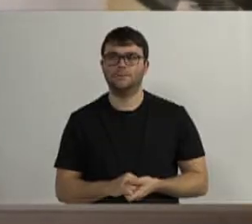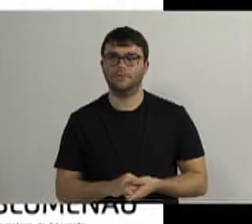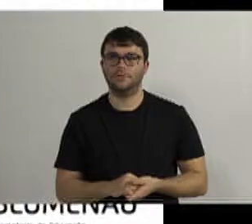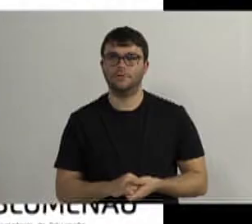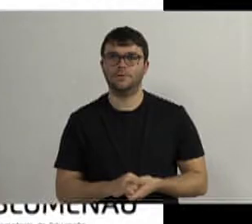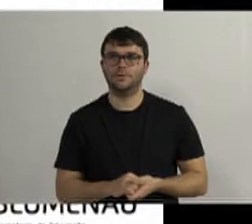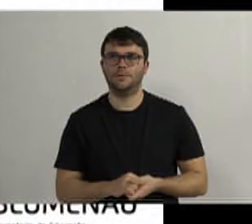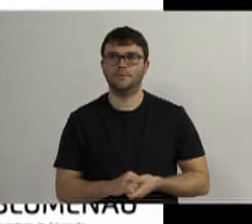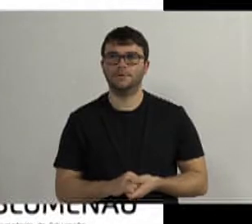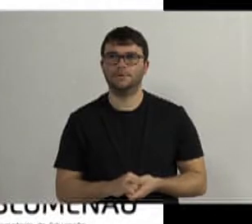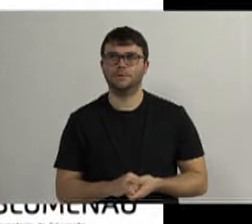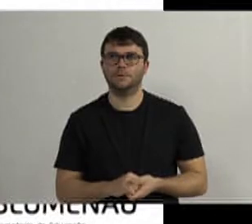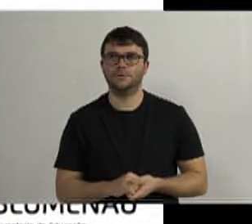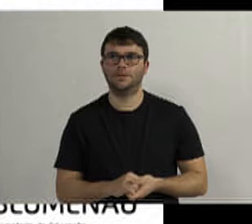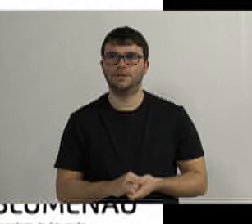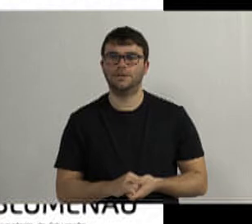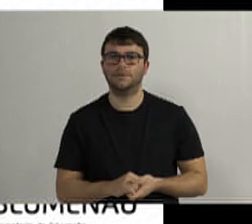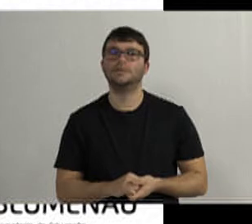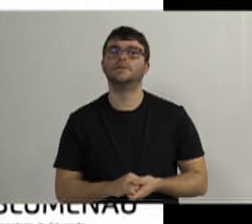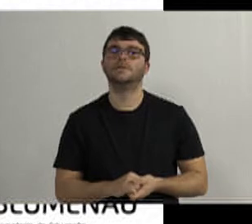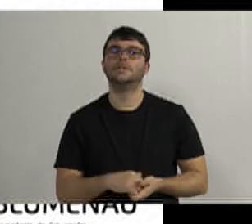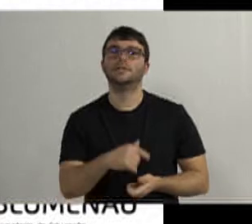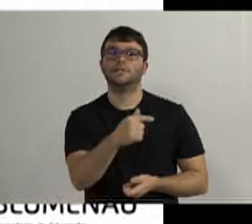nessa semana completo